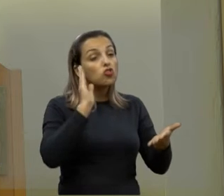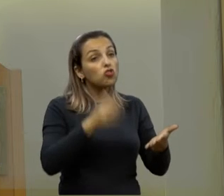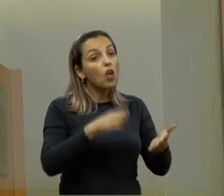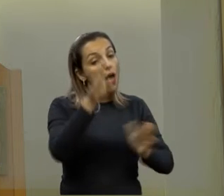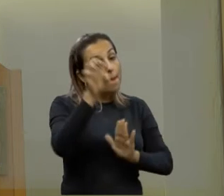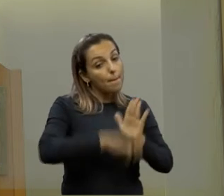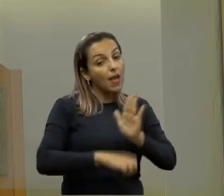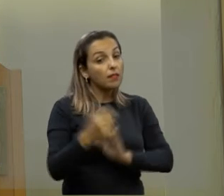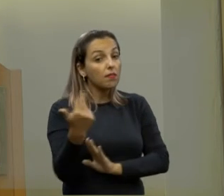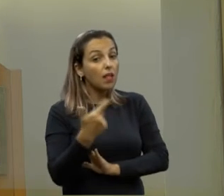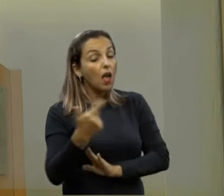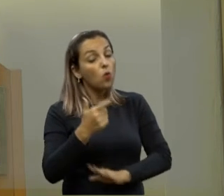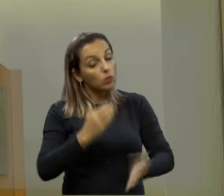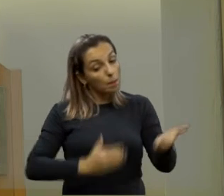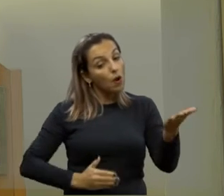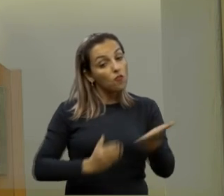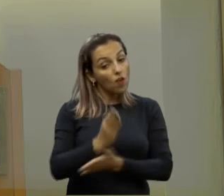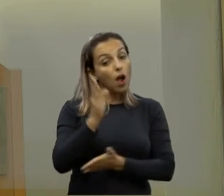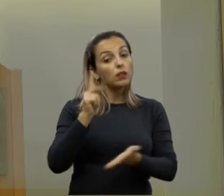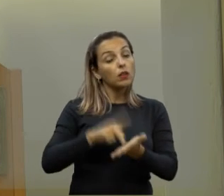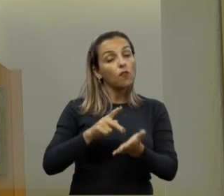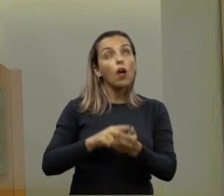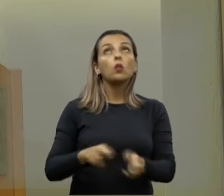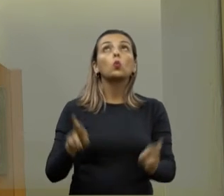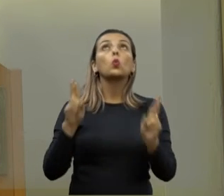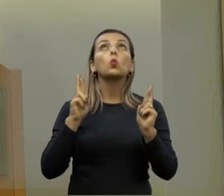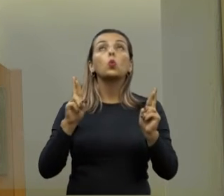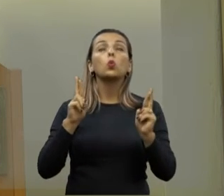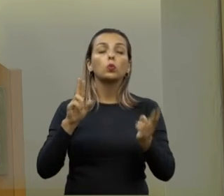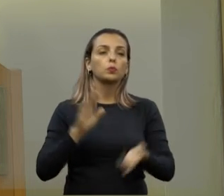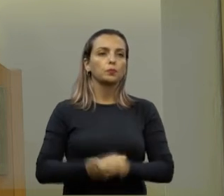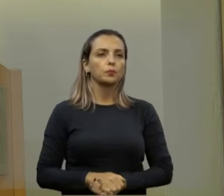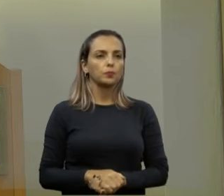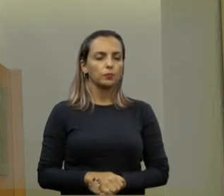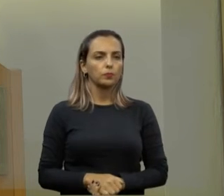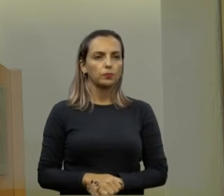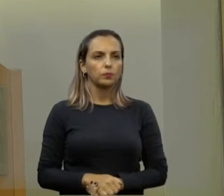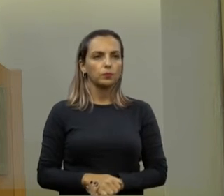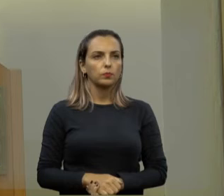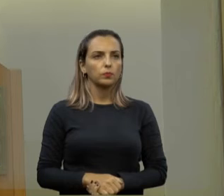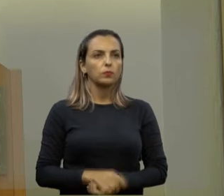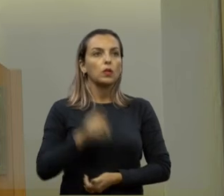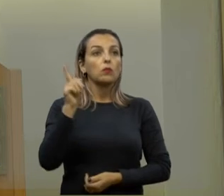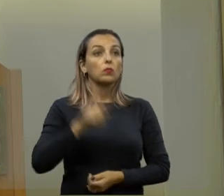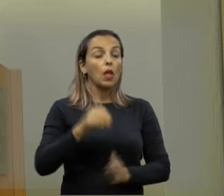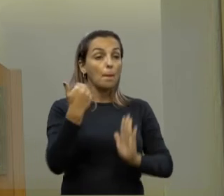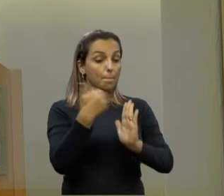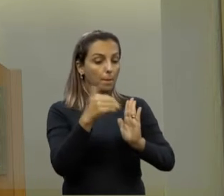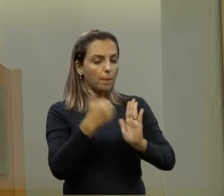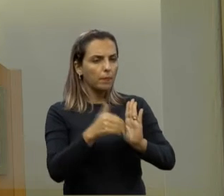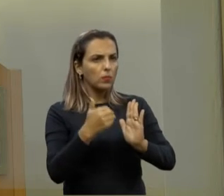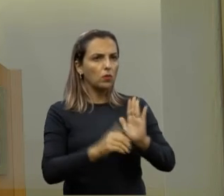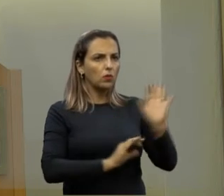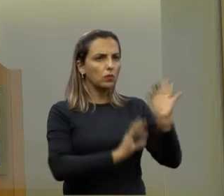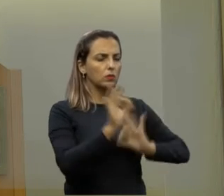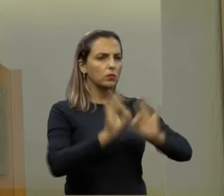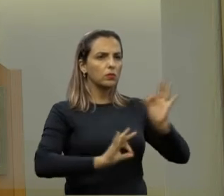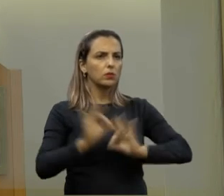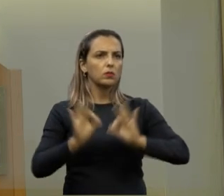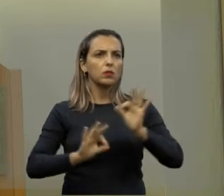segunda emenda e vai ser aprovadas em um alimento se Deus quiser é um projeto mal elaborado